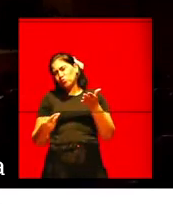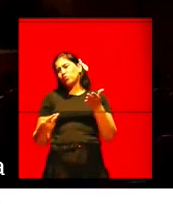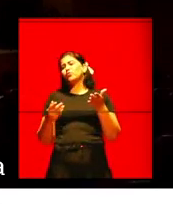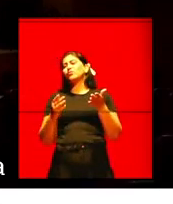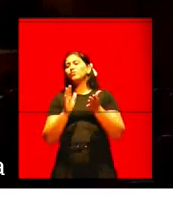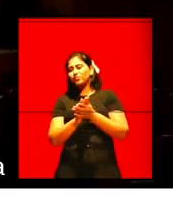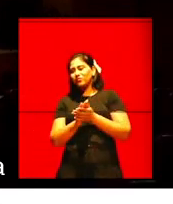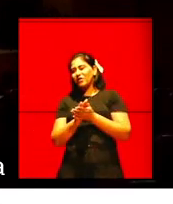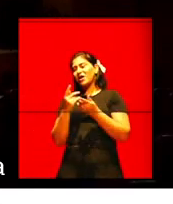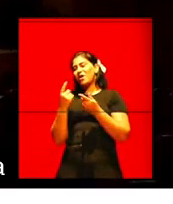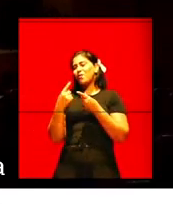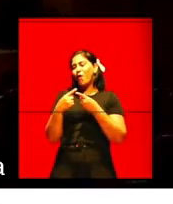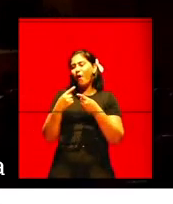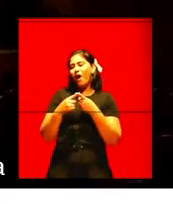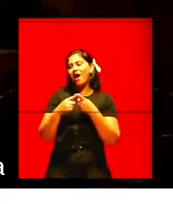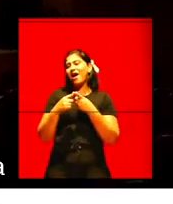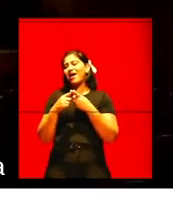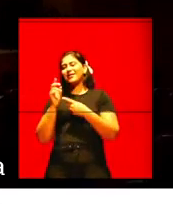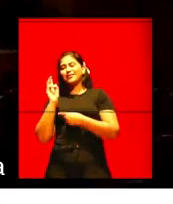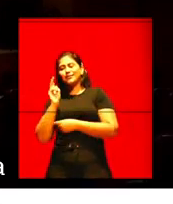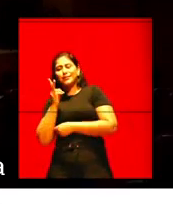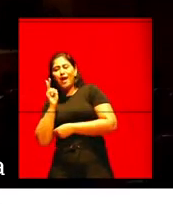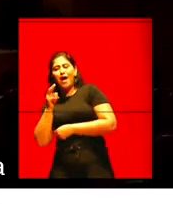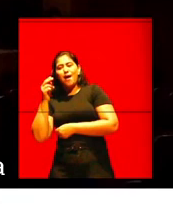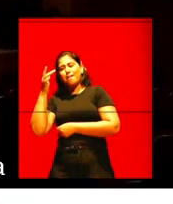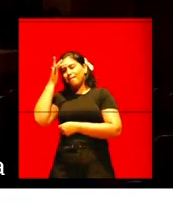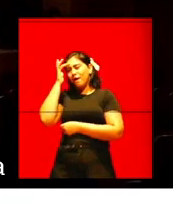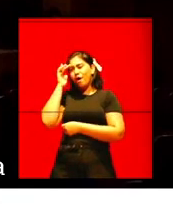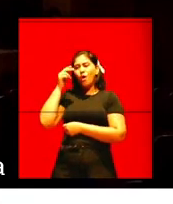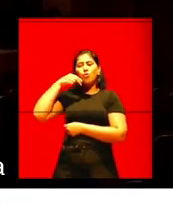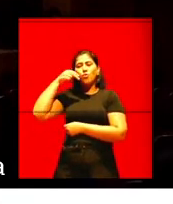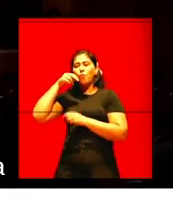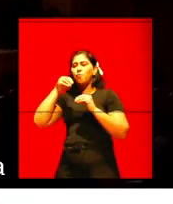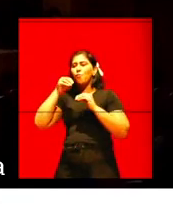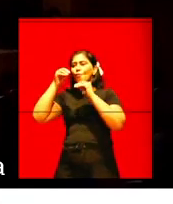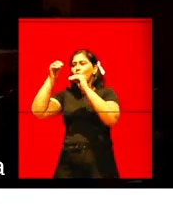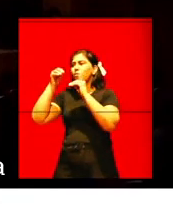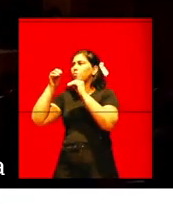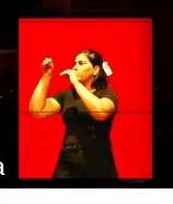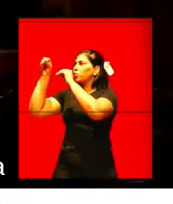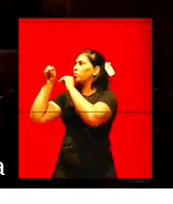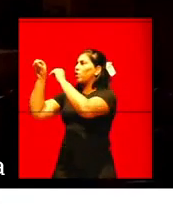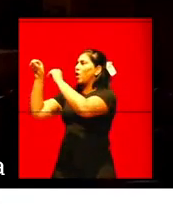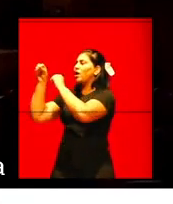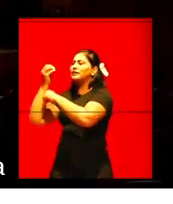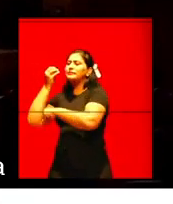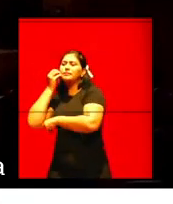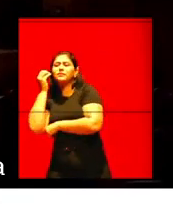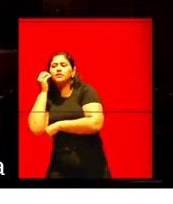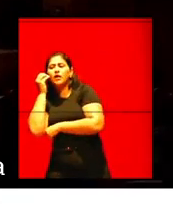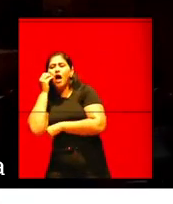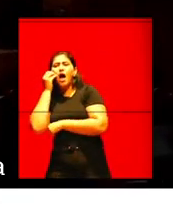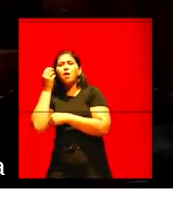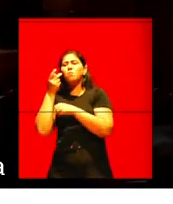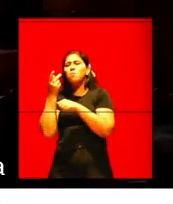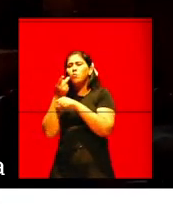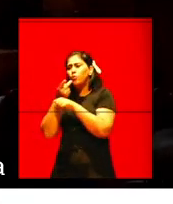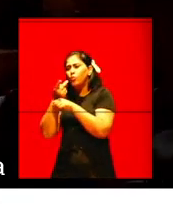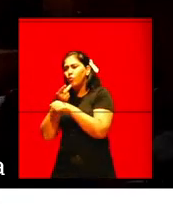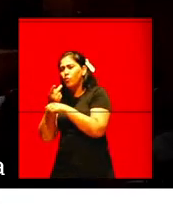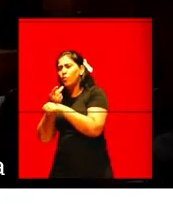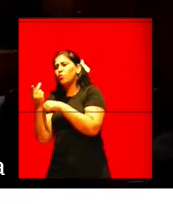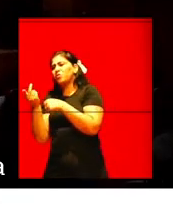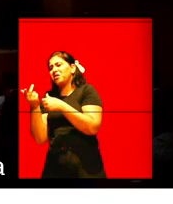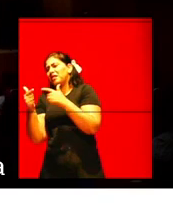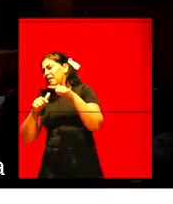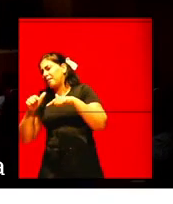com os nordestinos, sertanejos, que saíam, migravam para outras regiões em busca, né, porque a gente sabe que devido à